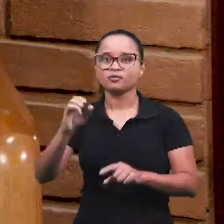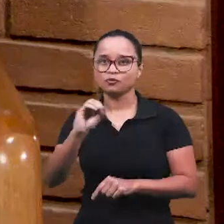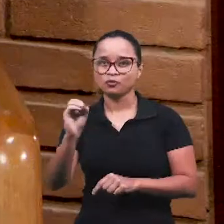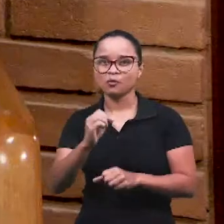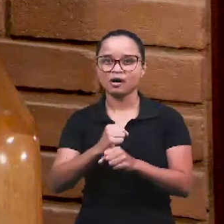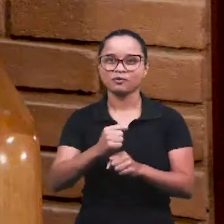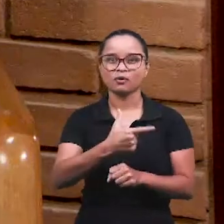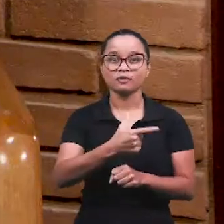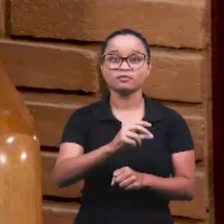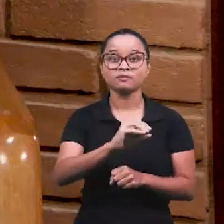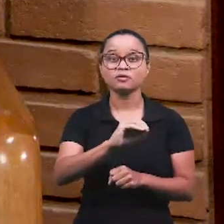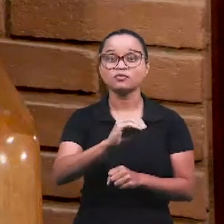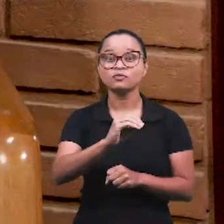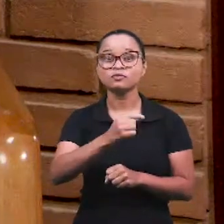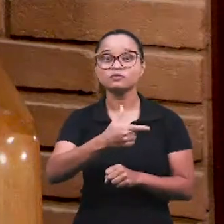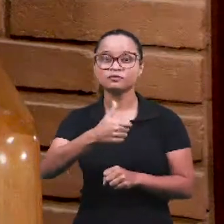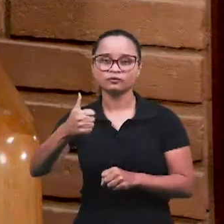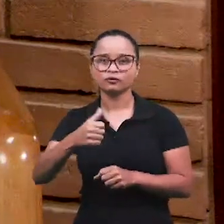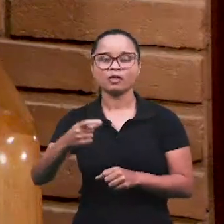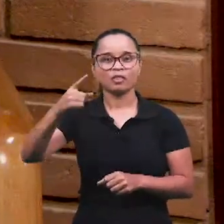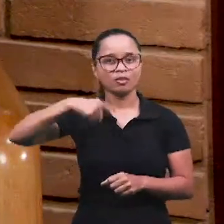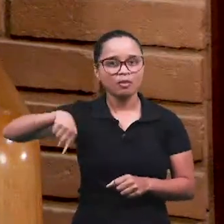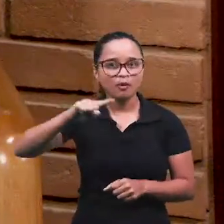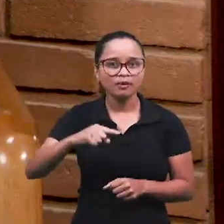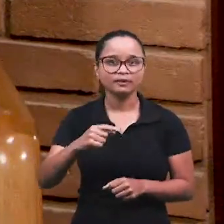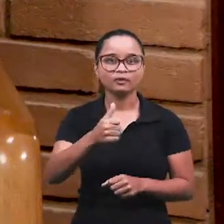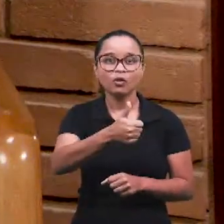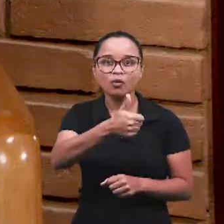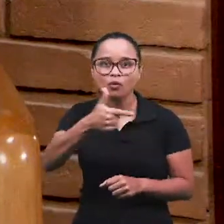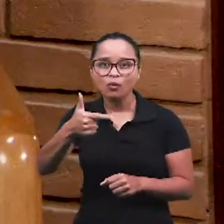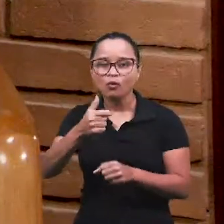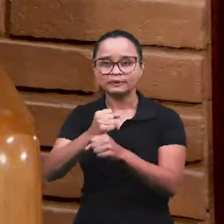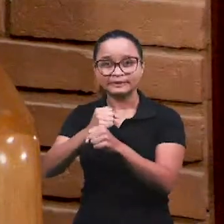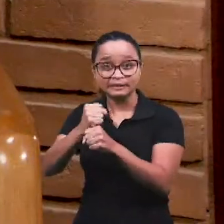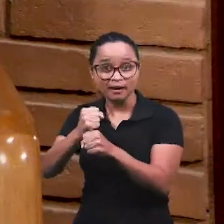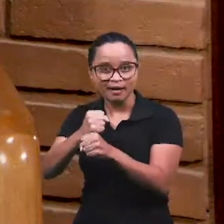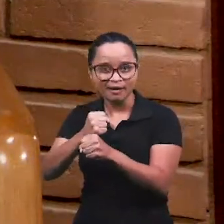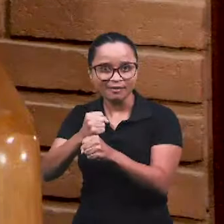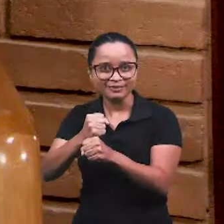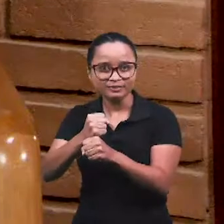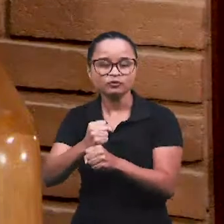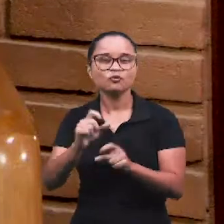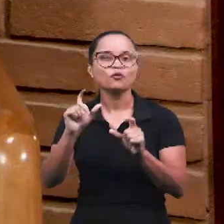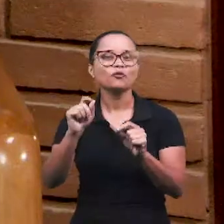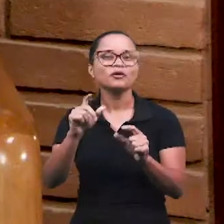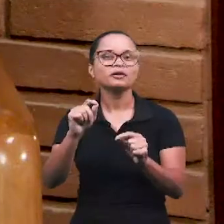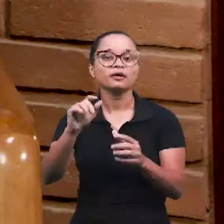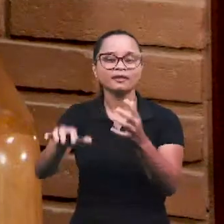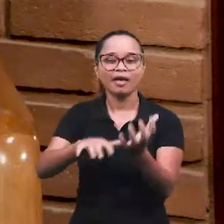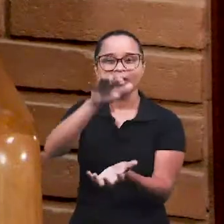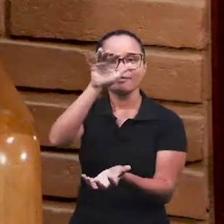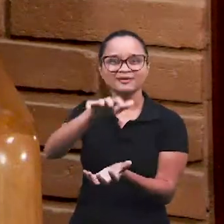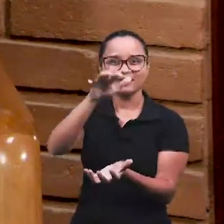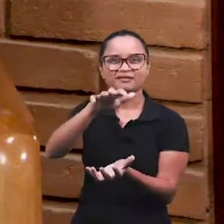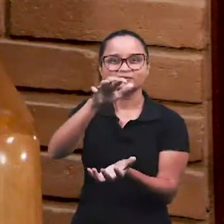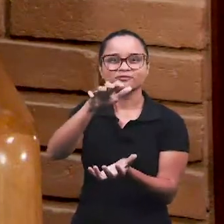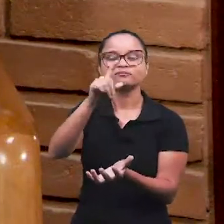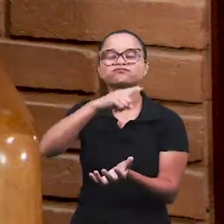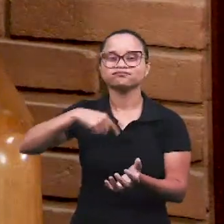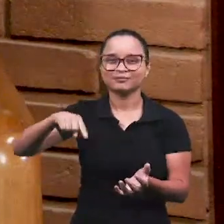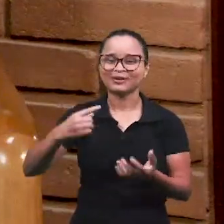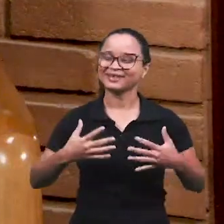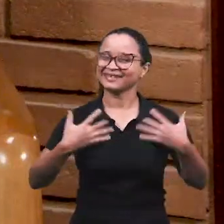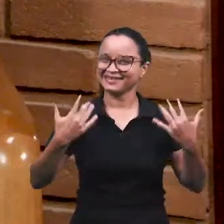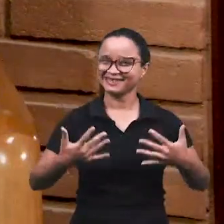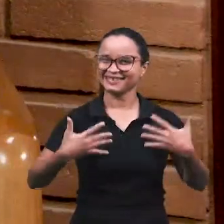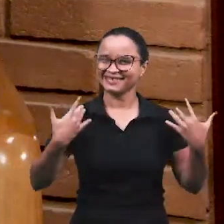2021, nós estamos completando 12 anos de existência da nossa transmissão via satélite. É muita